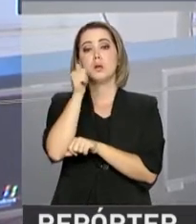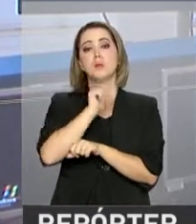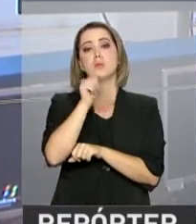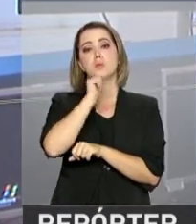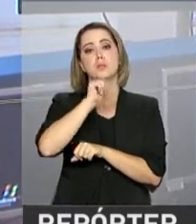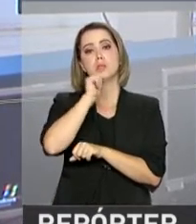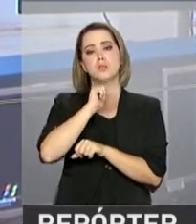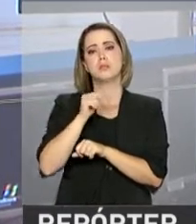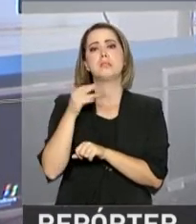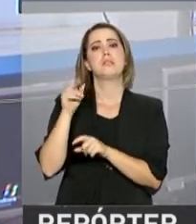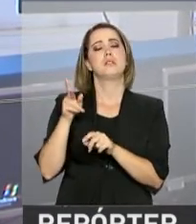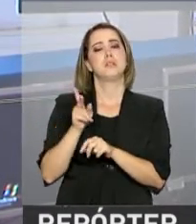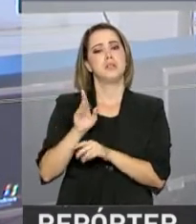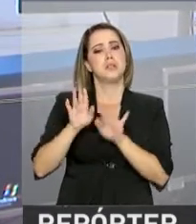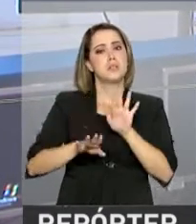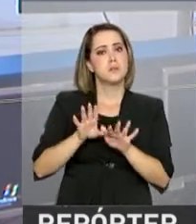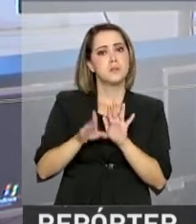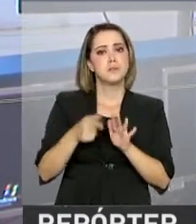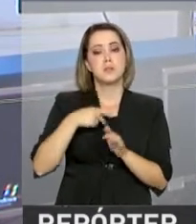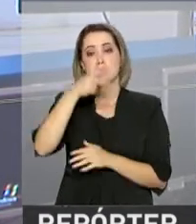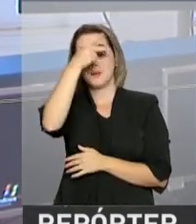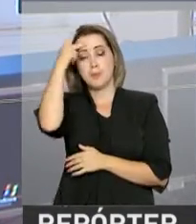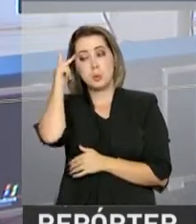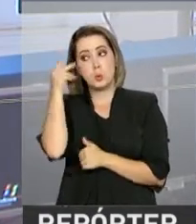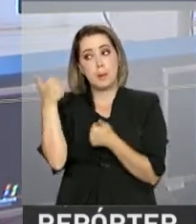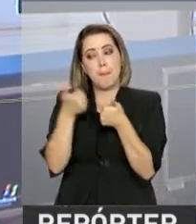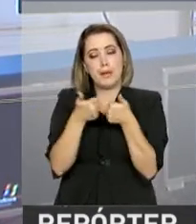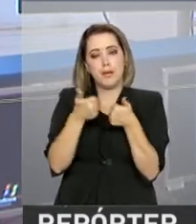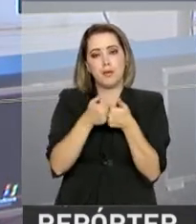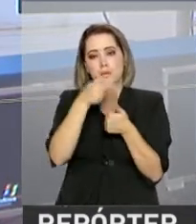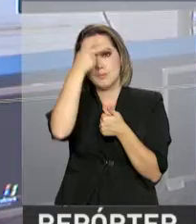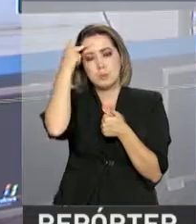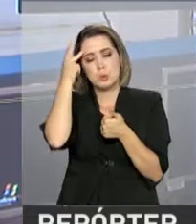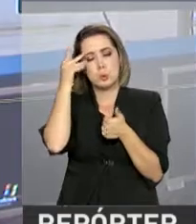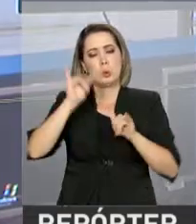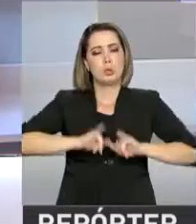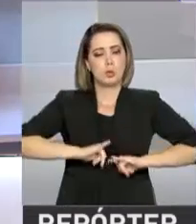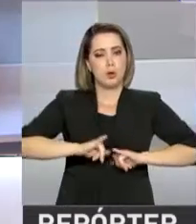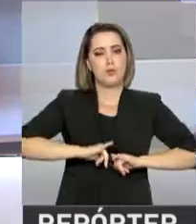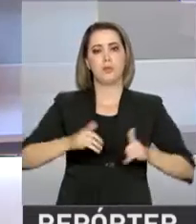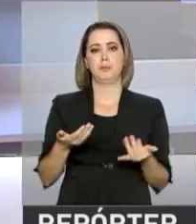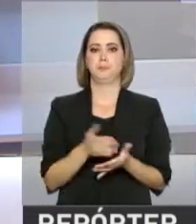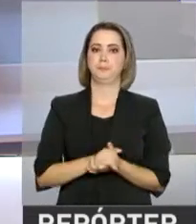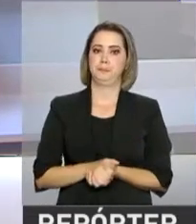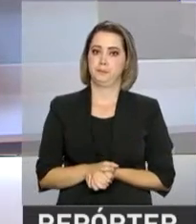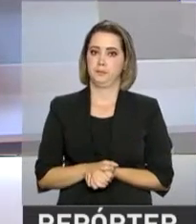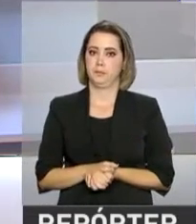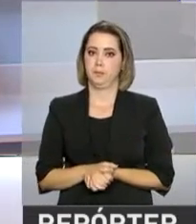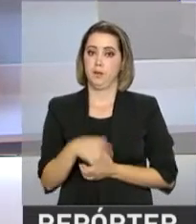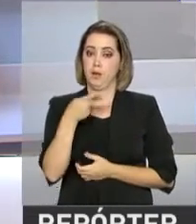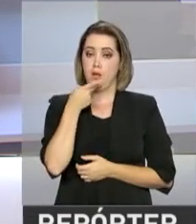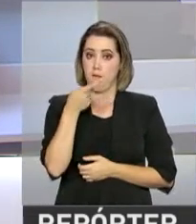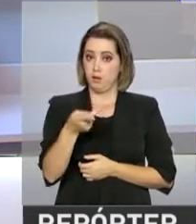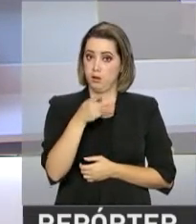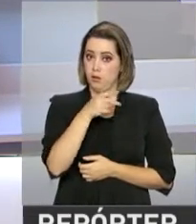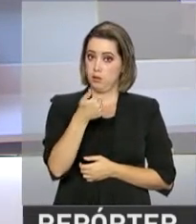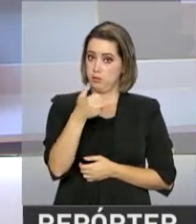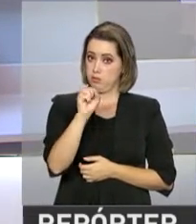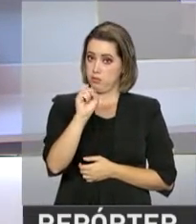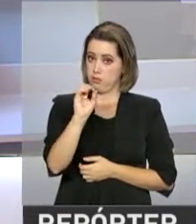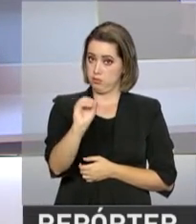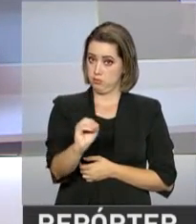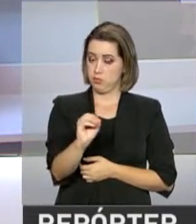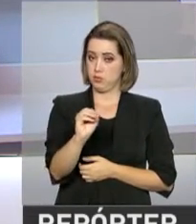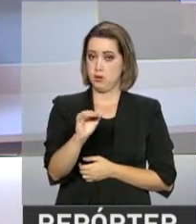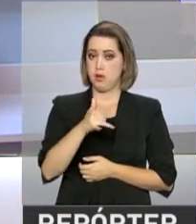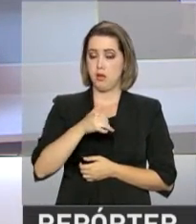mulheres e, na maioria dos casos, alguém que é próximo da vítima. Ainda sobre o Disque 180, a